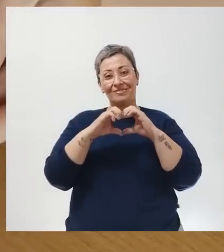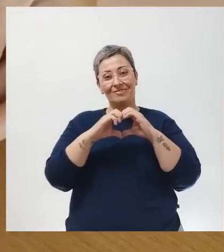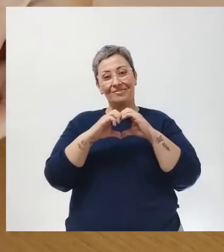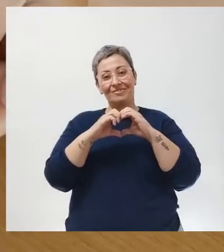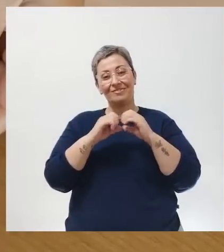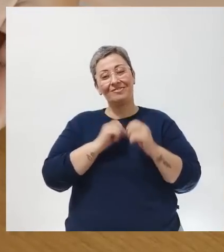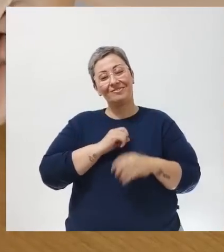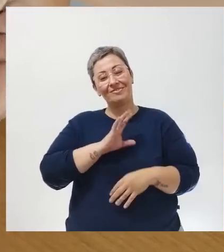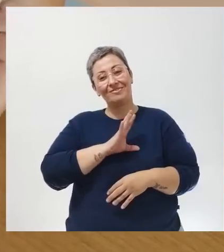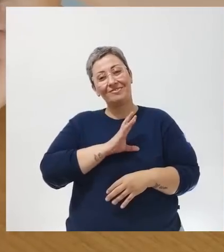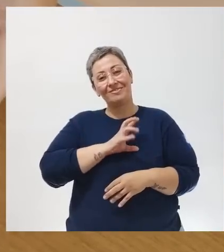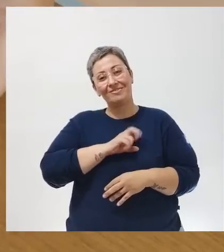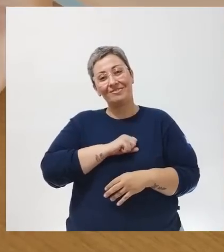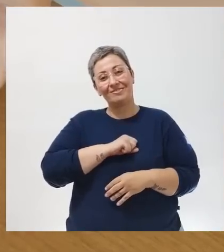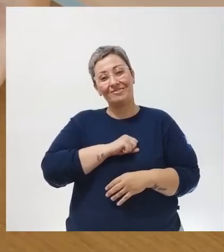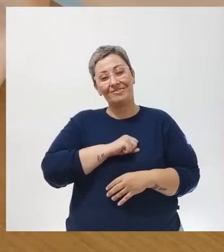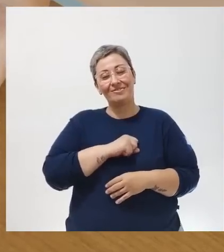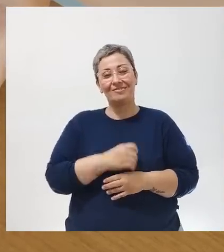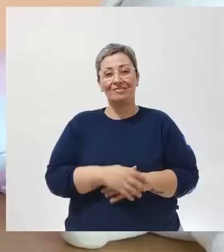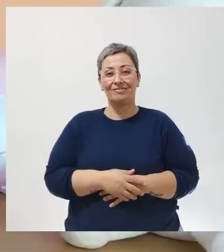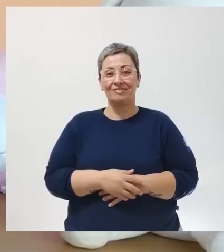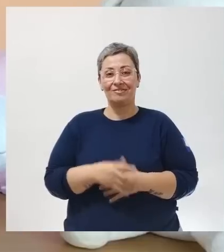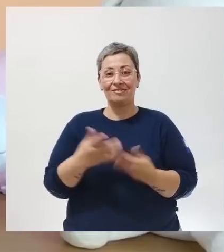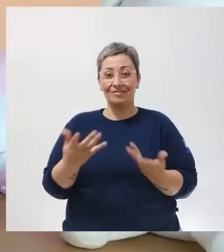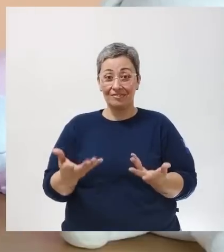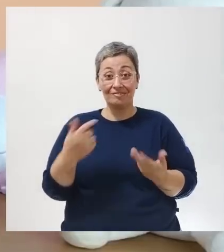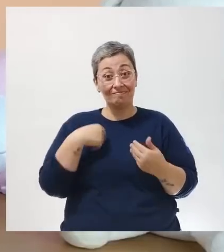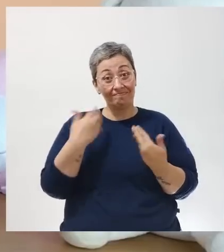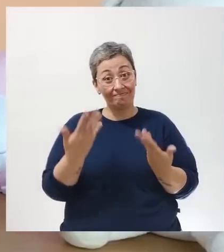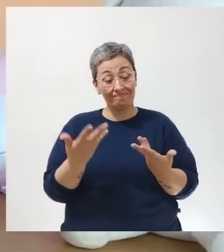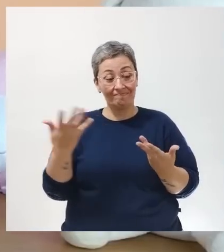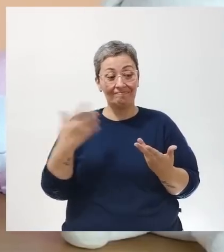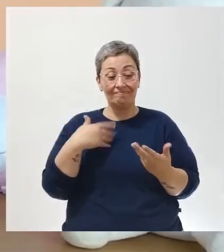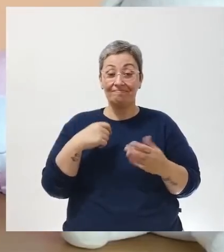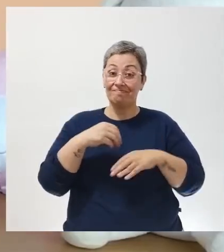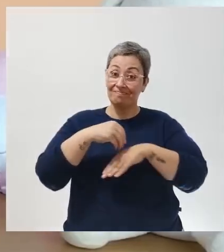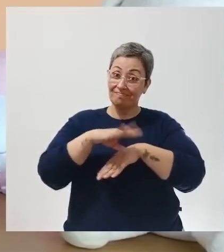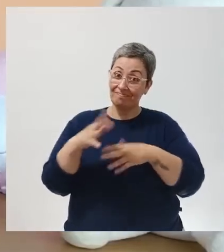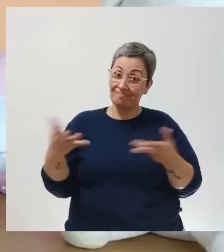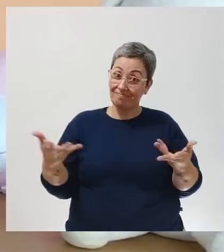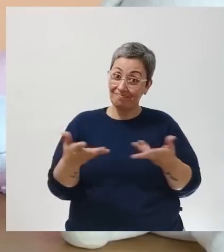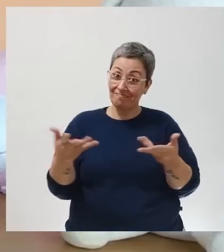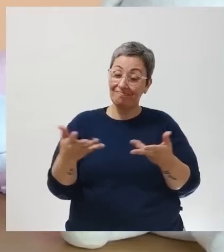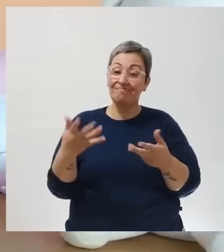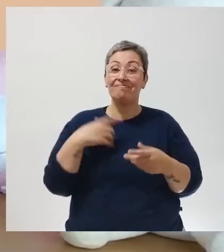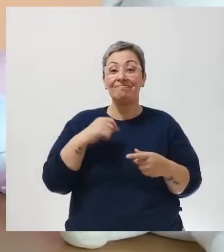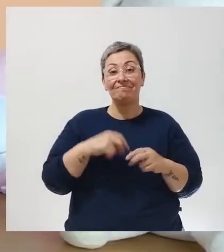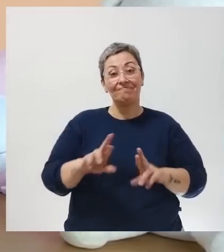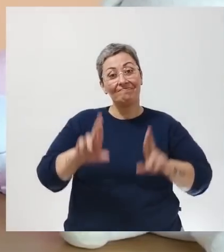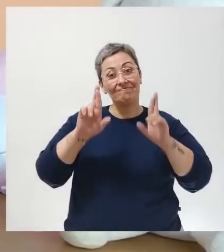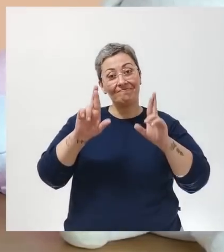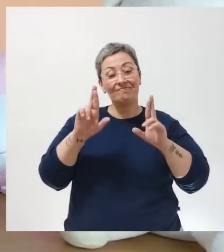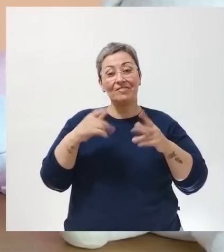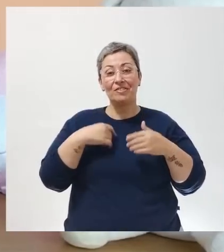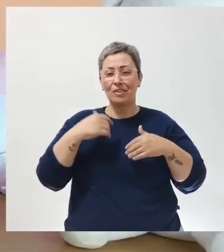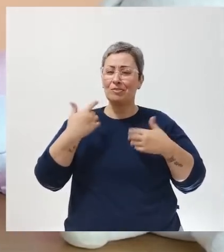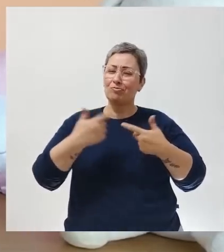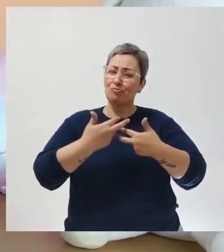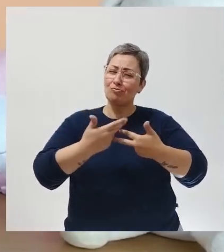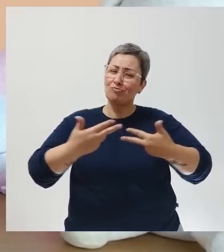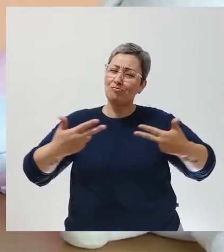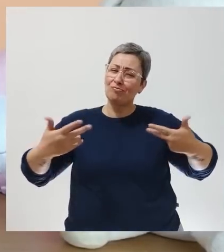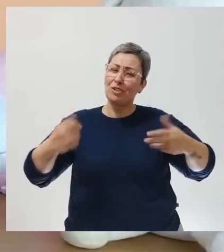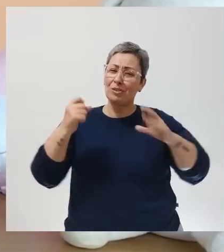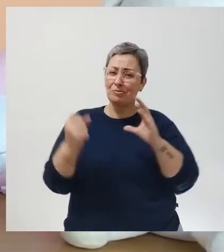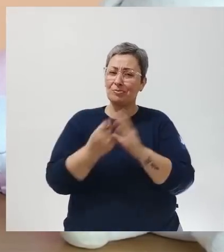coração cheio de amor. Então é isso. Essa foi a nossa dica de hoje. Espero que vocês façam